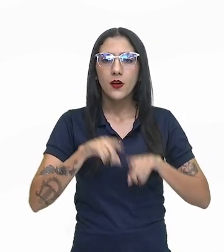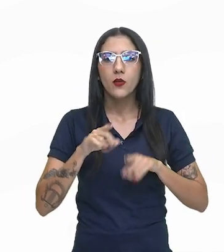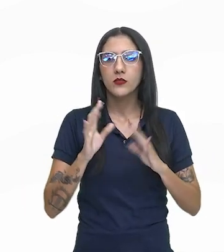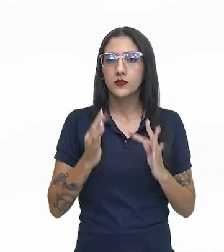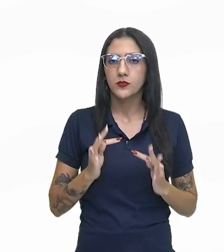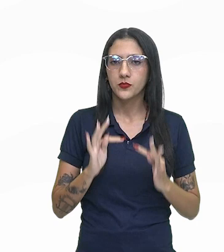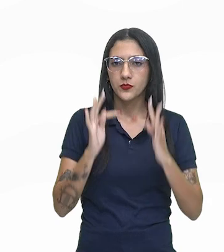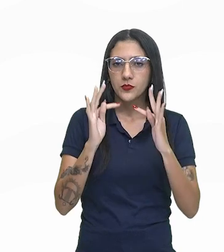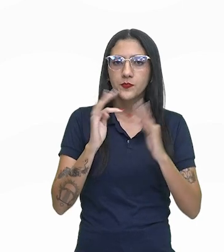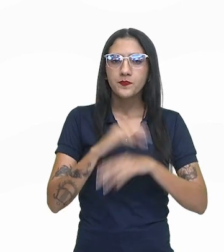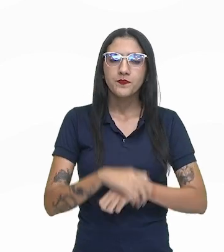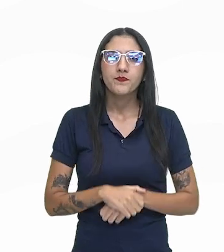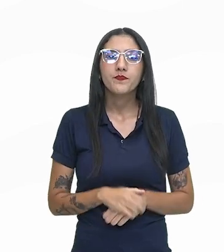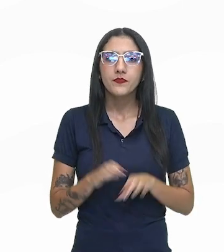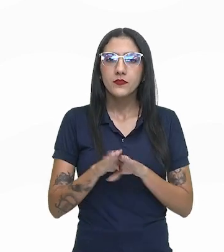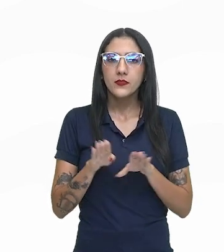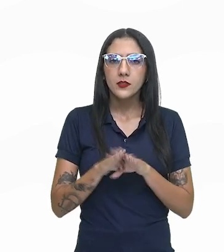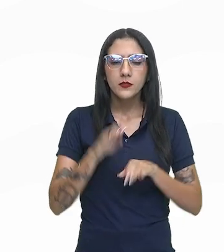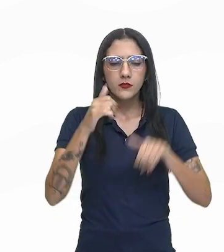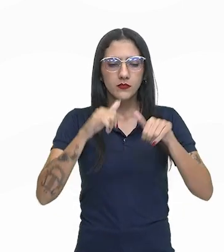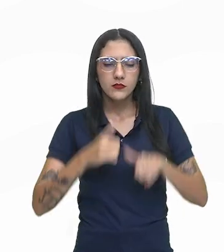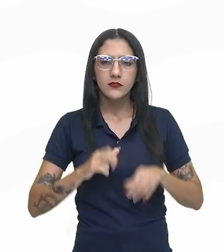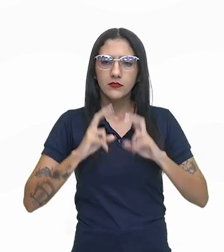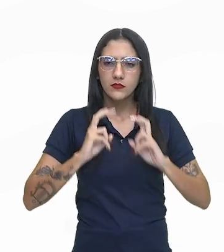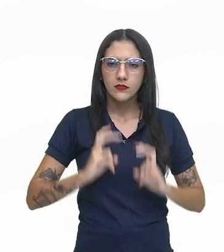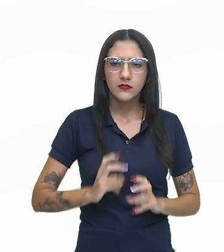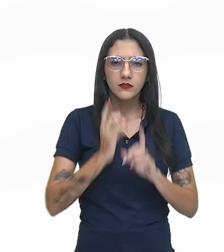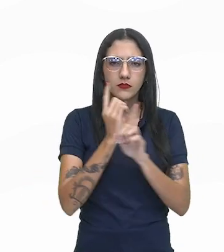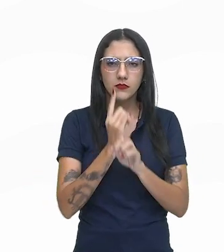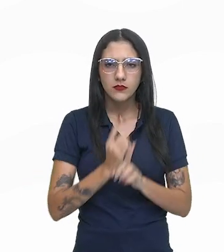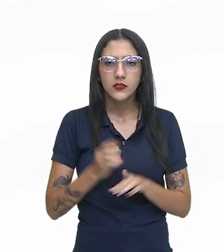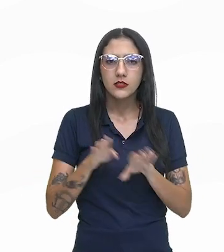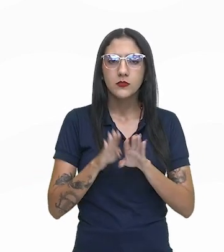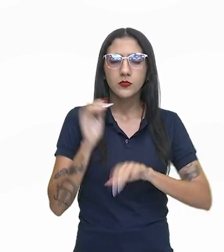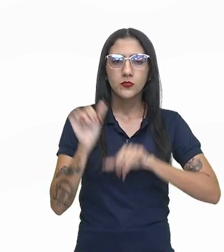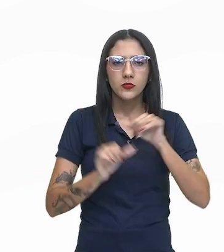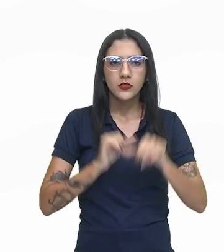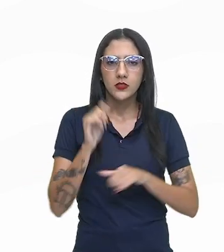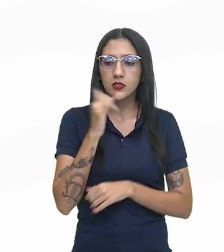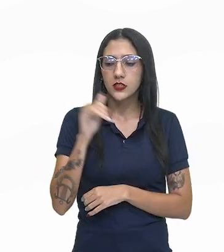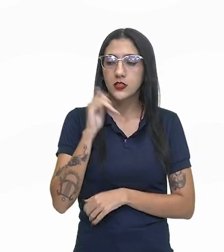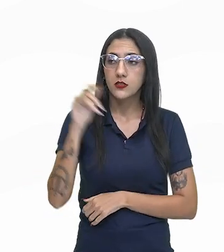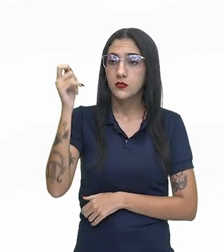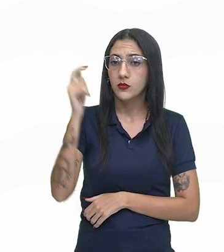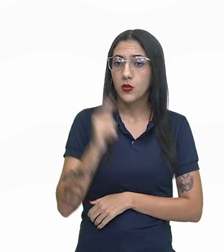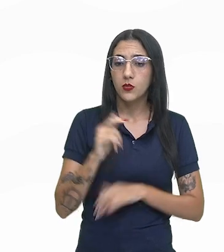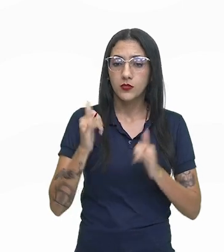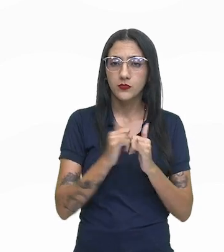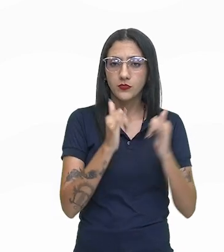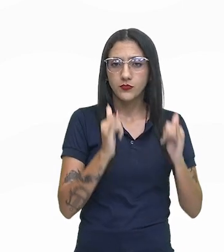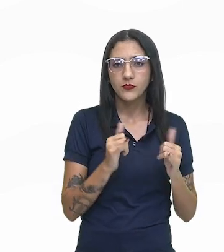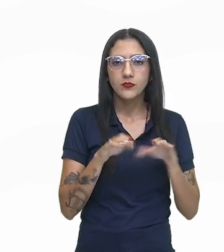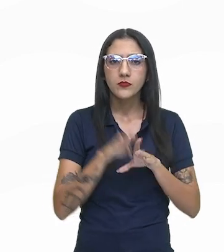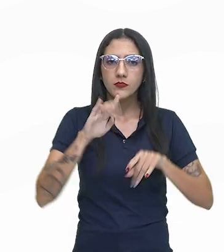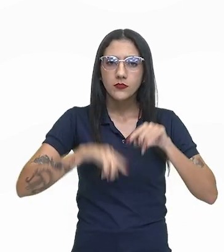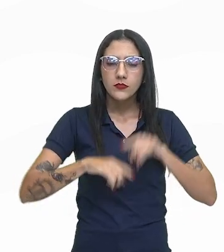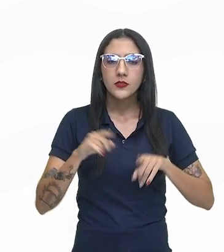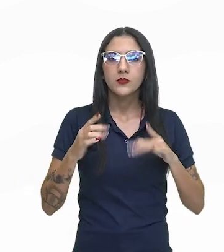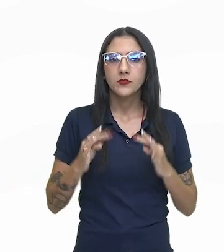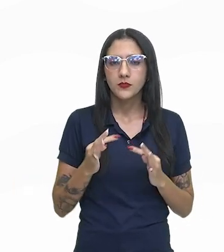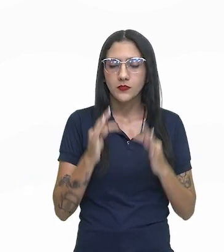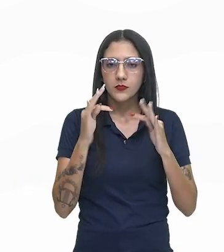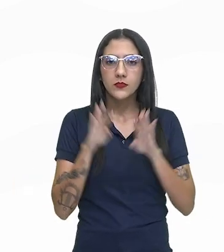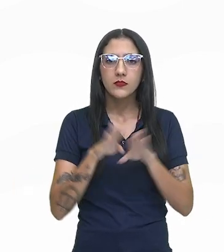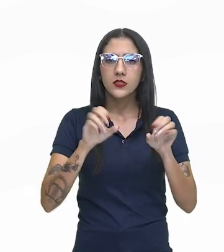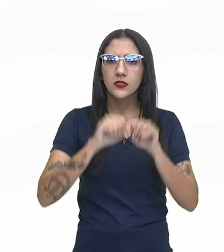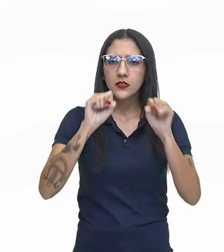equipamentos eletrônicos, exames e diagnósticos, transformação de energia solar em elétrica, componentes eletrônicos,